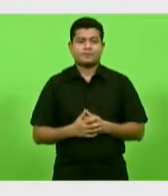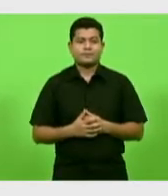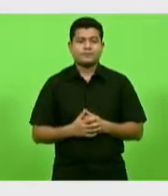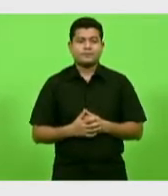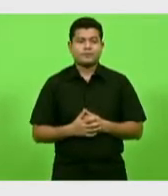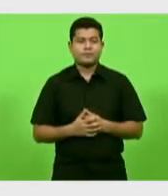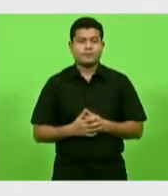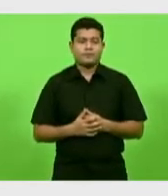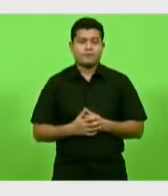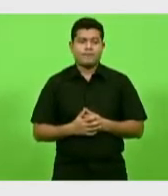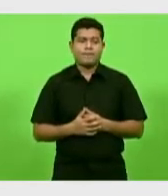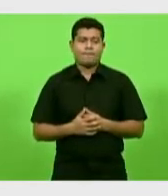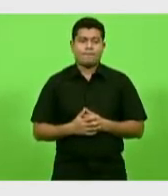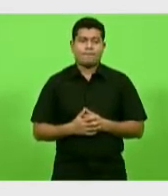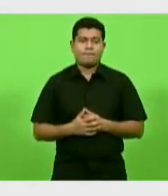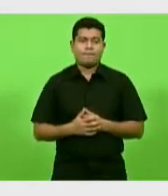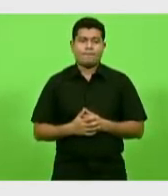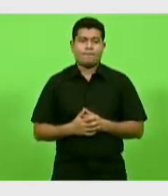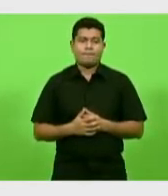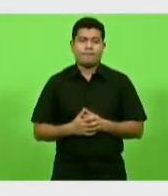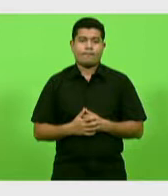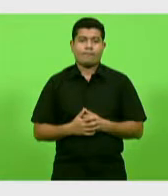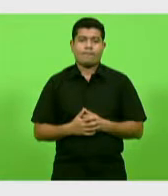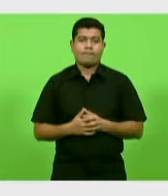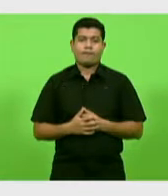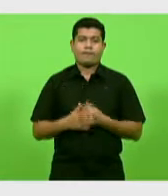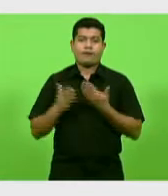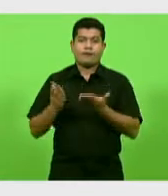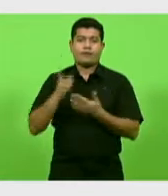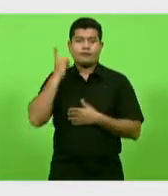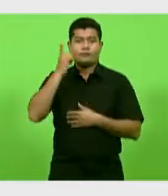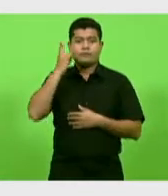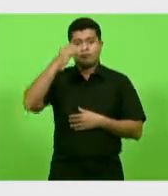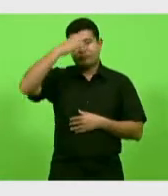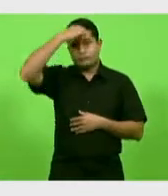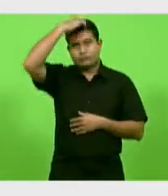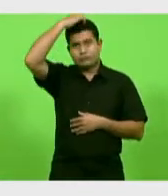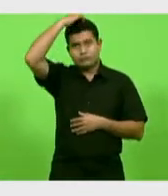Como vota, deputado Coronel Mocelin?